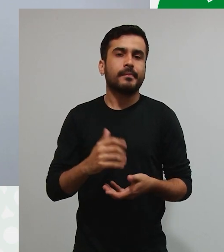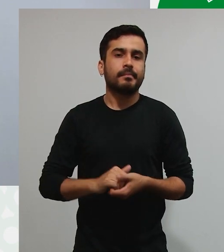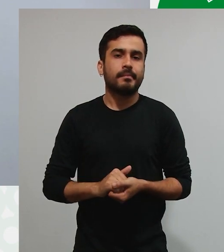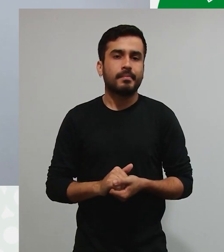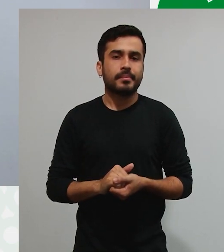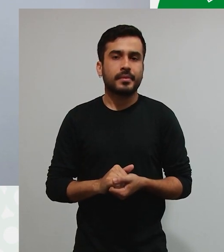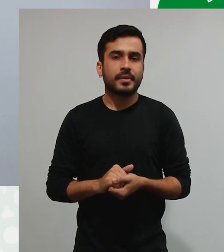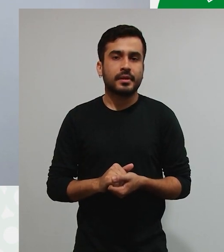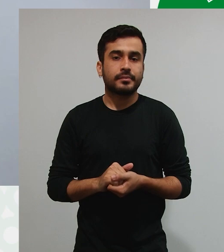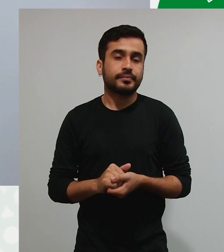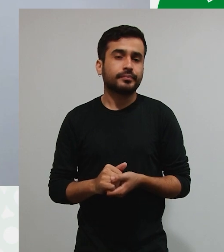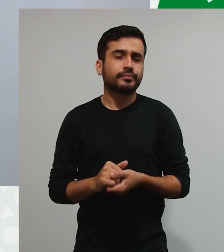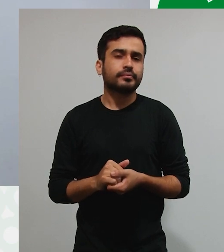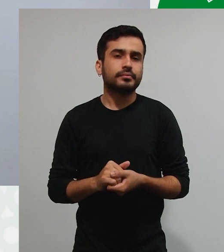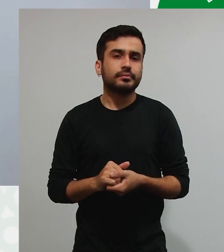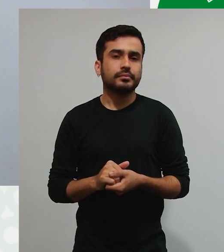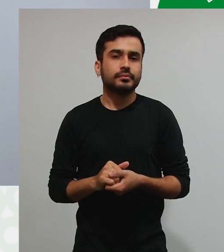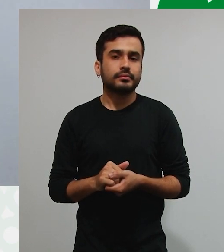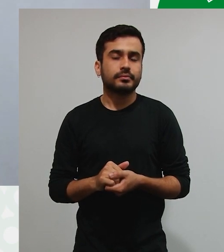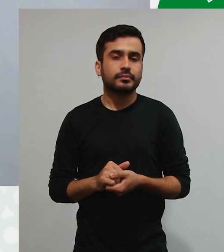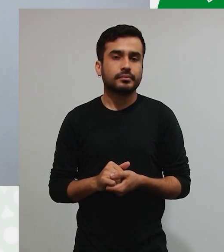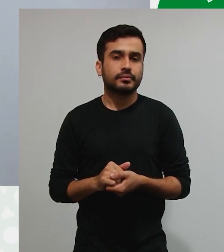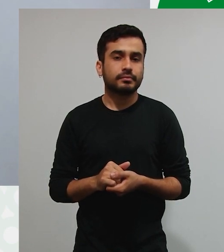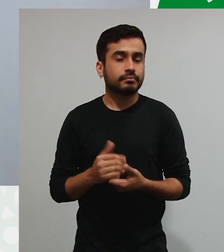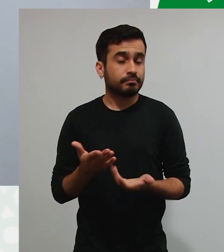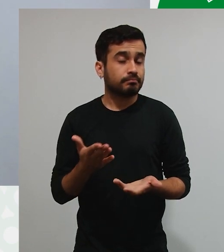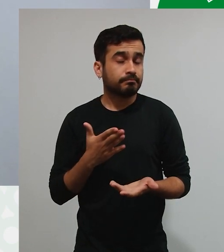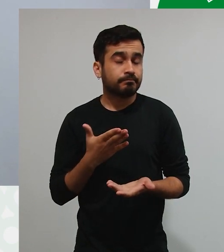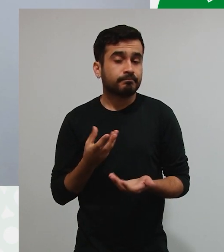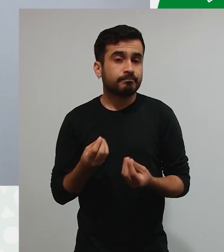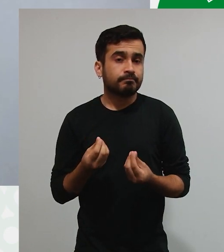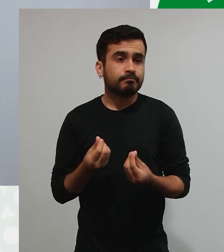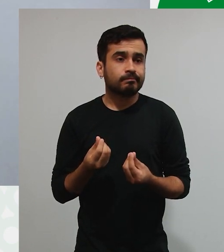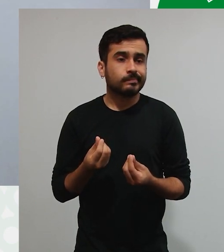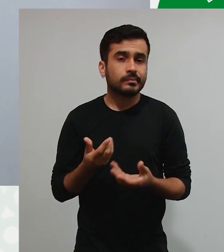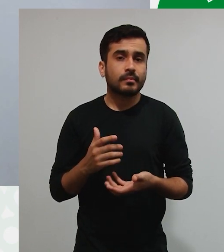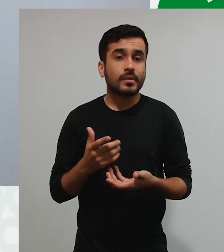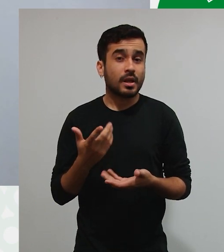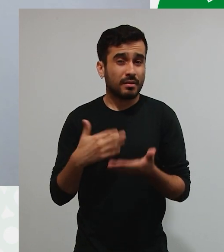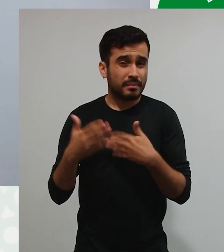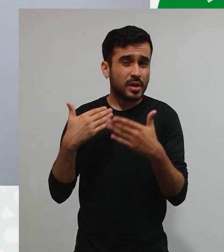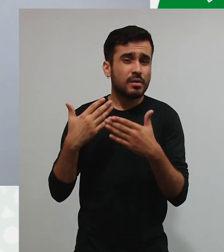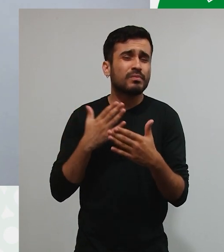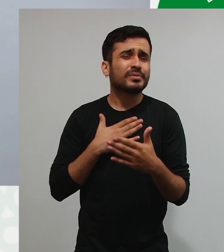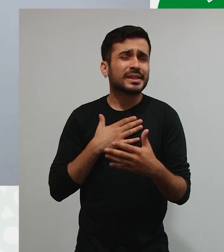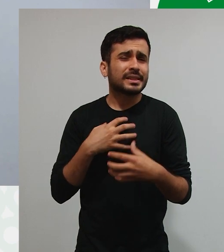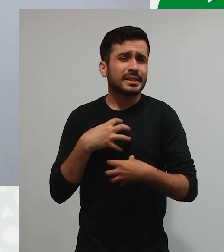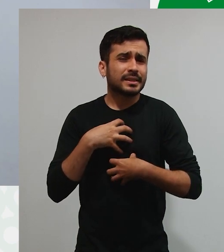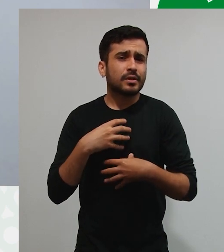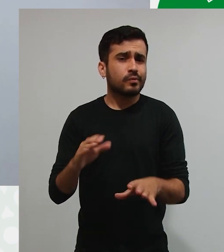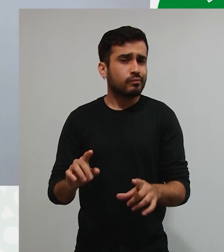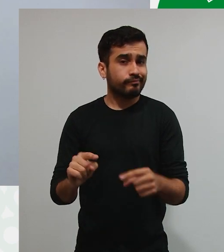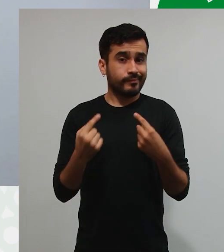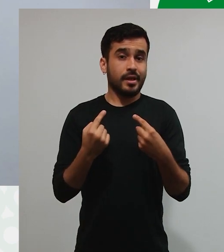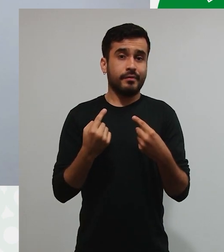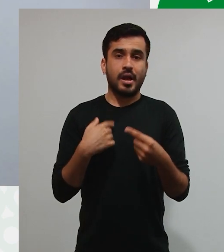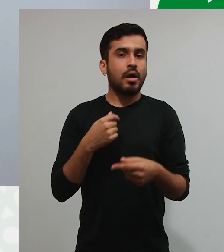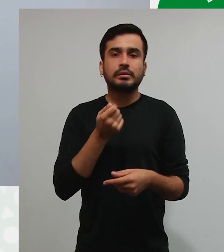comprometimento, e trabalhei com séries iniciais, né, foi a minha